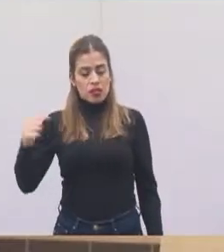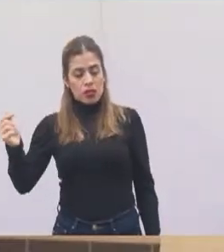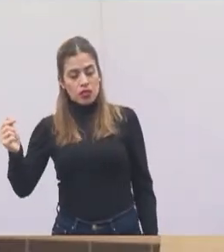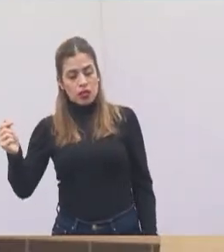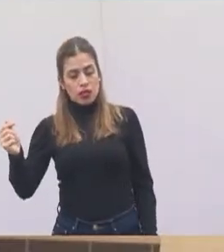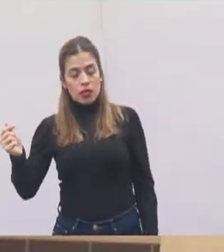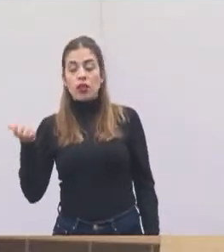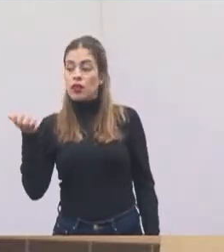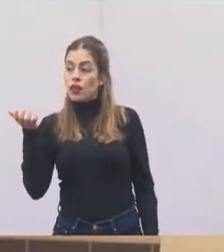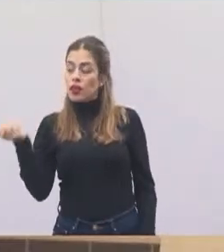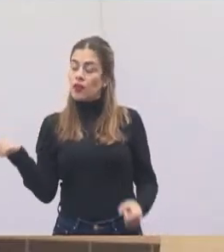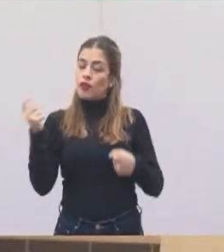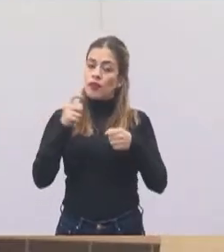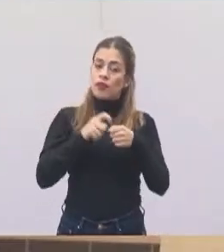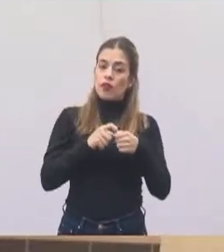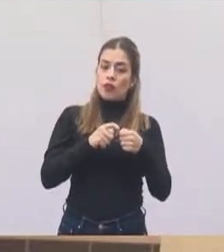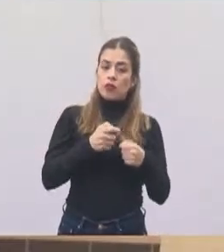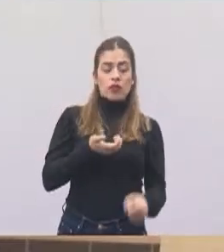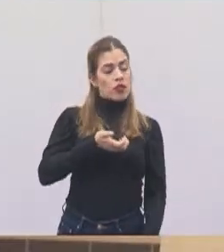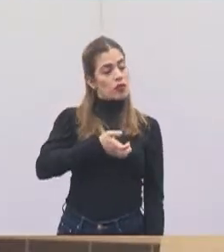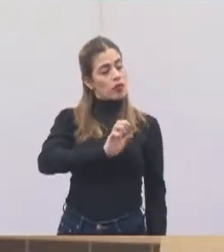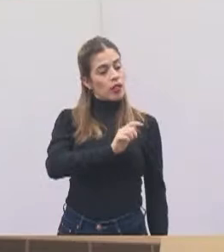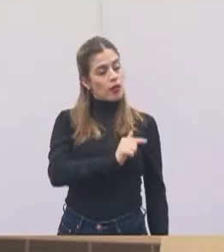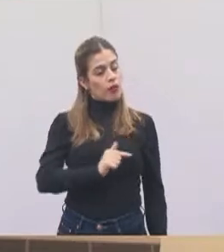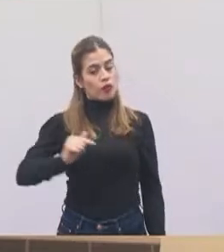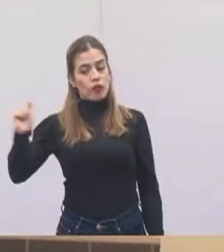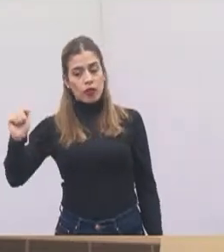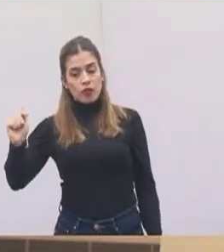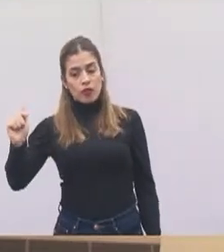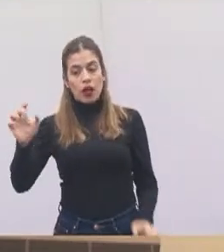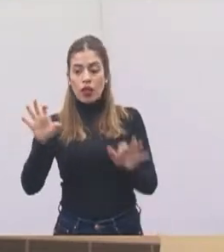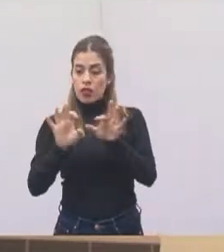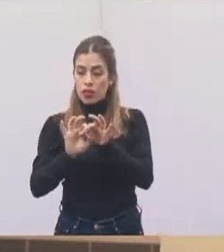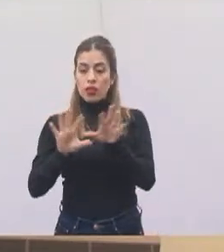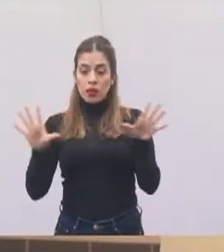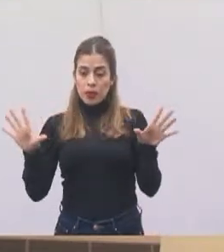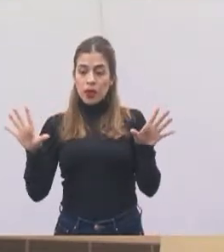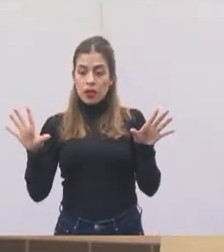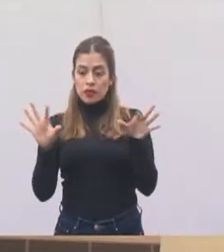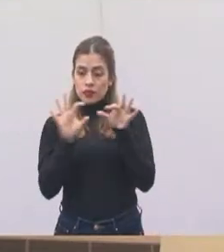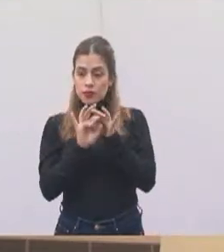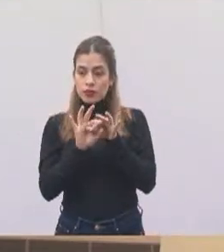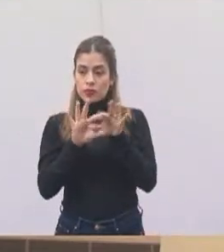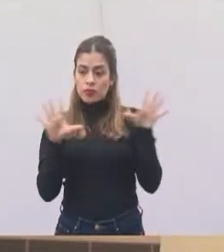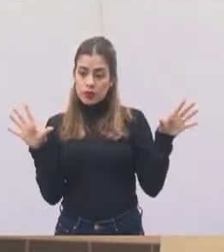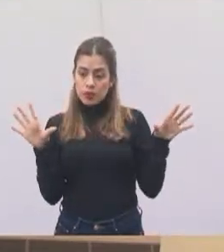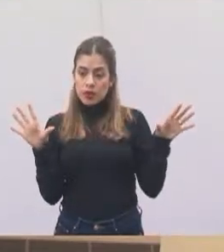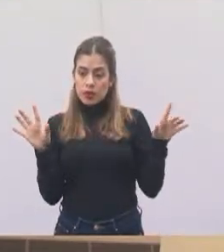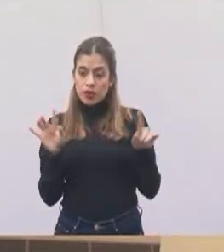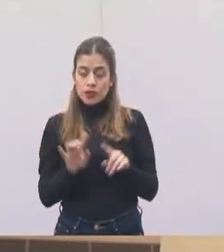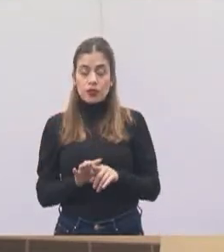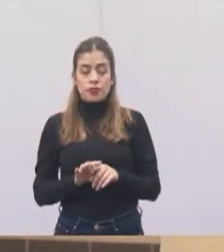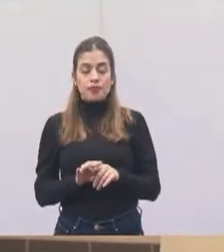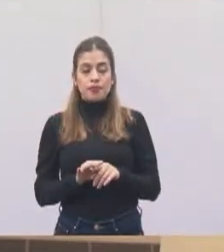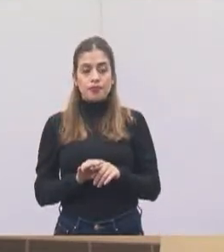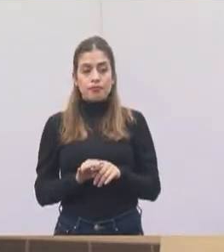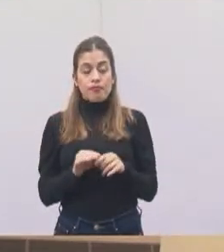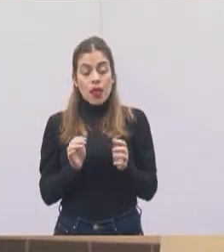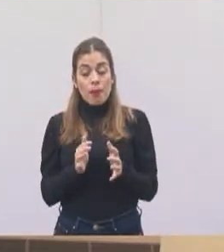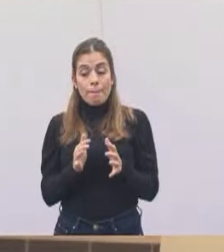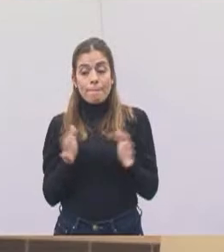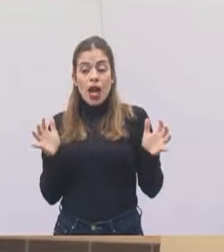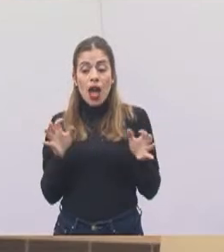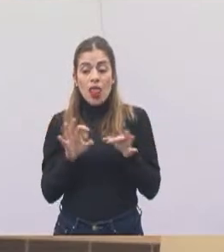ele volta. Hora que ele não quer, ele sai. É liberdade. Liberdade. Mais liberdade ainda